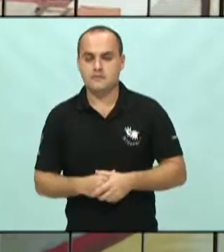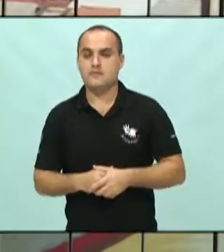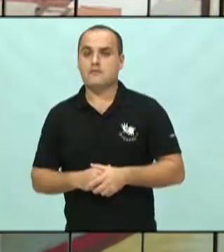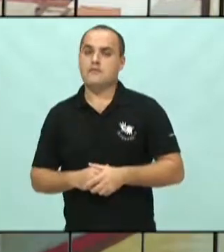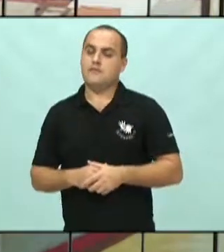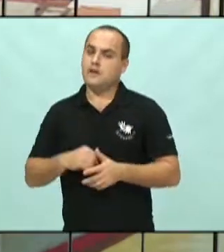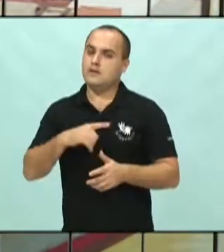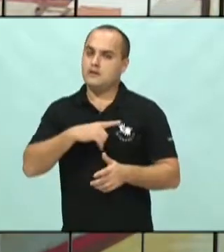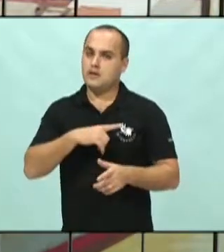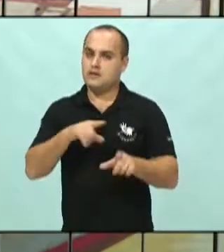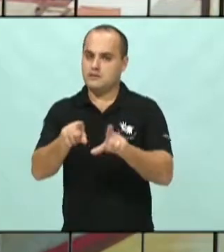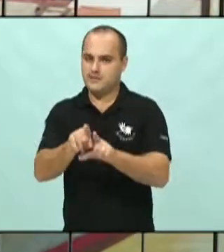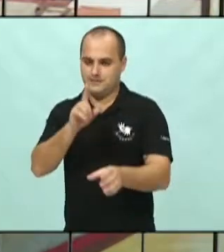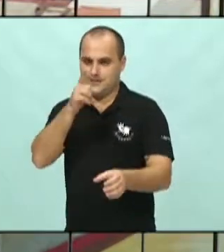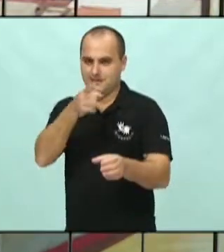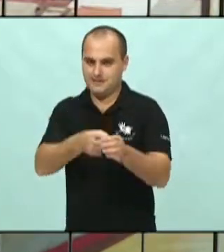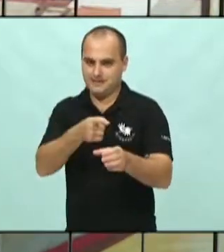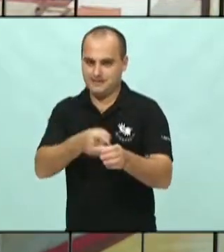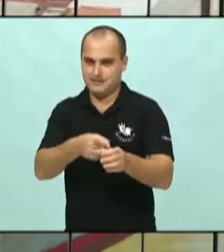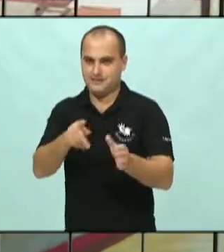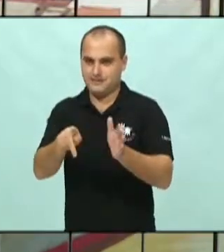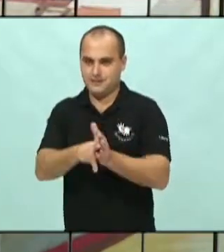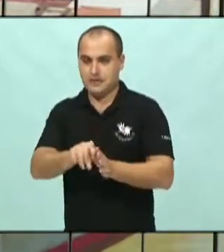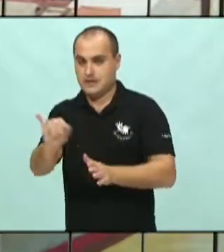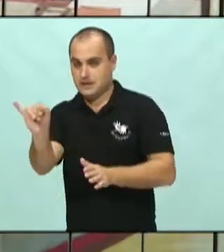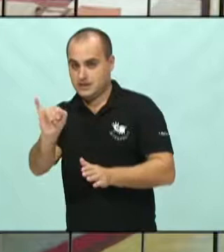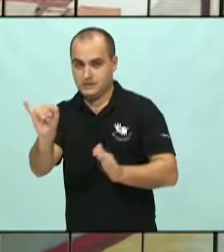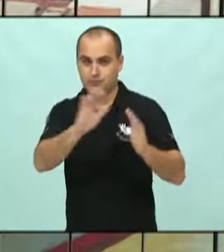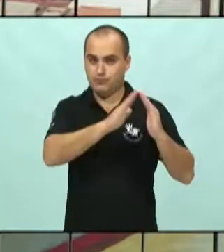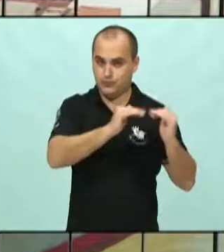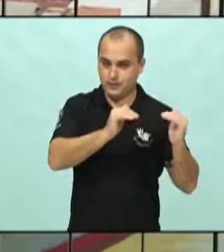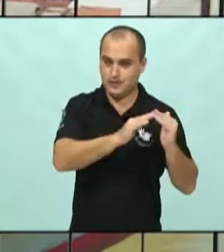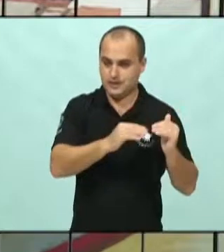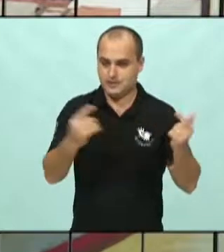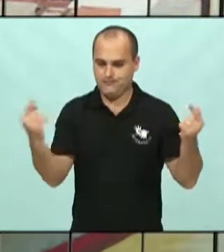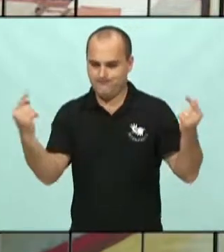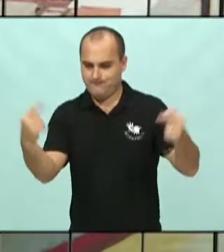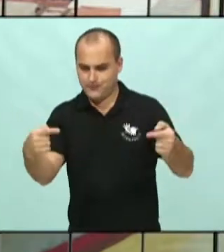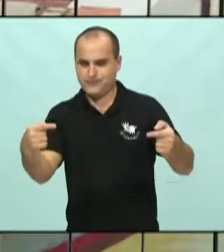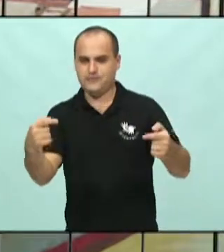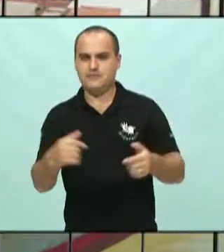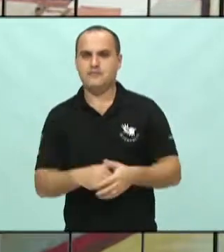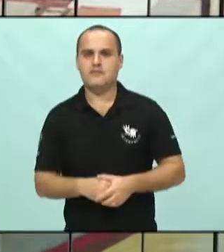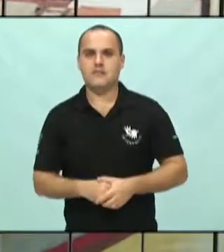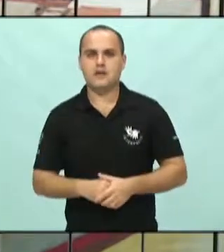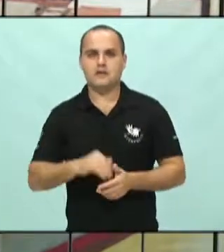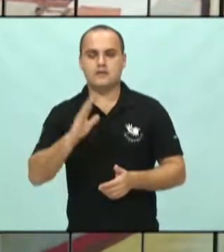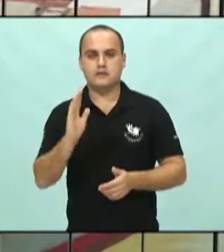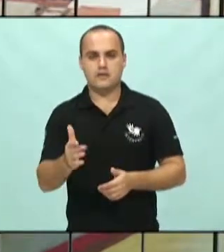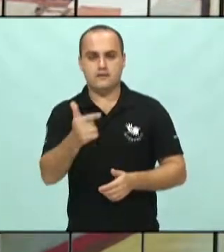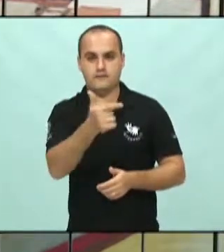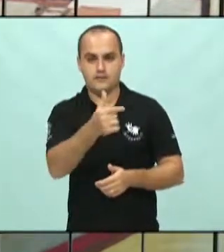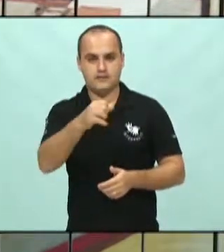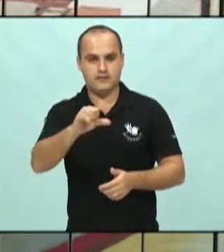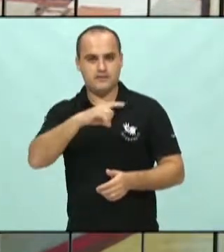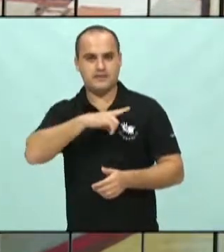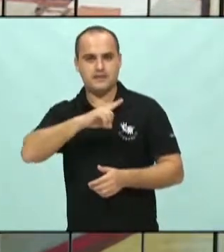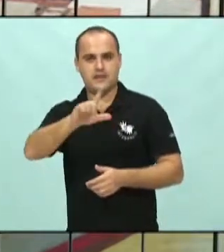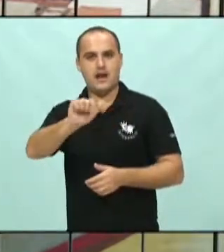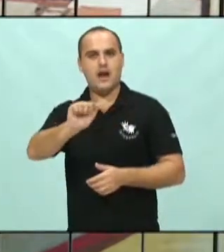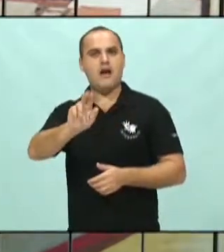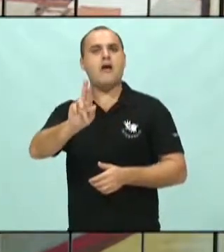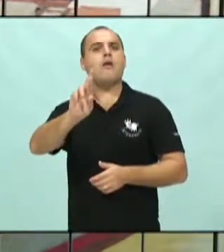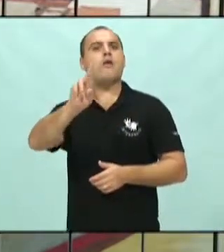também a das cidades, né? Itajaí e Brusque. E em 29 surgiu o Lauro Miller Futebol